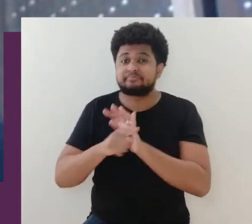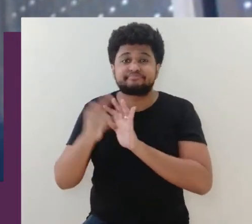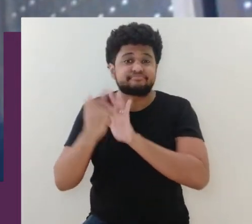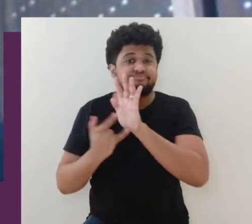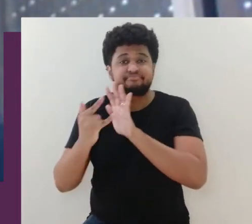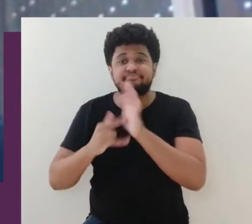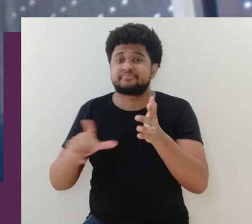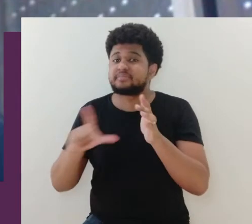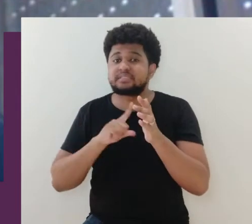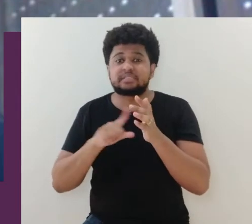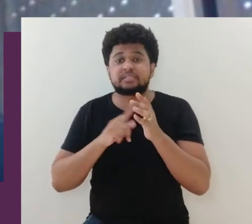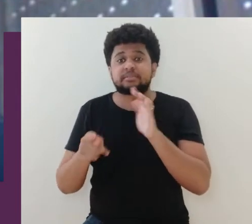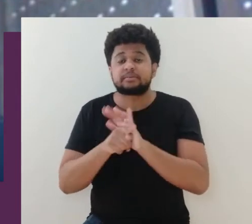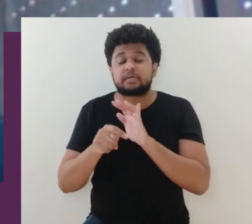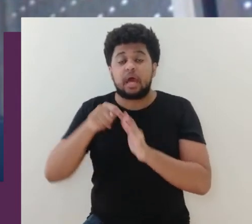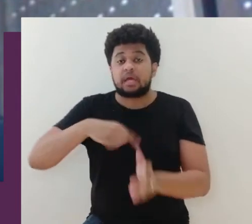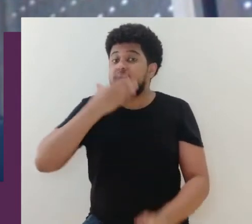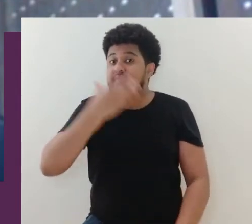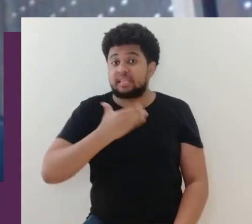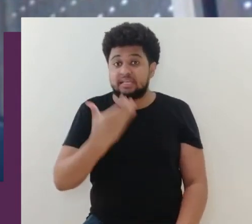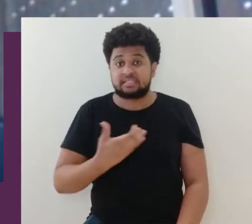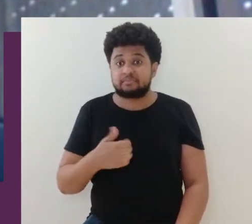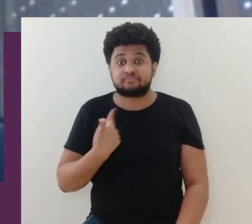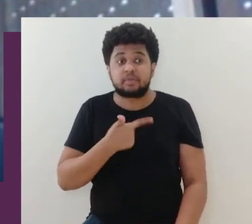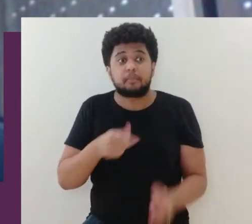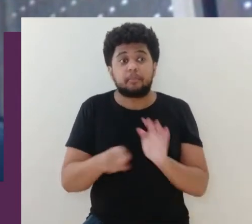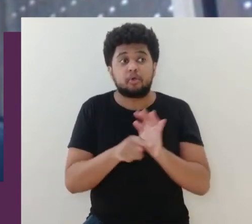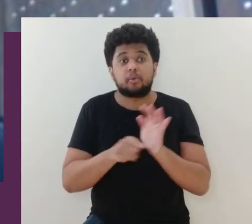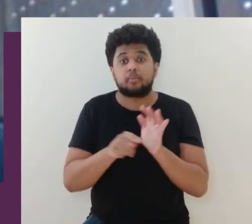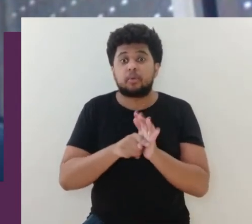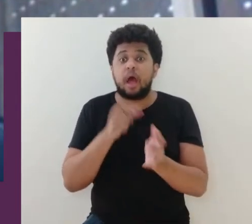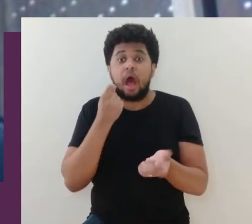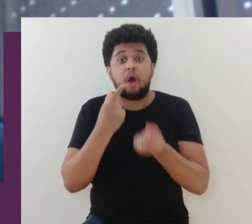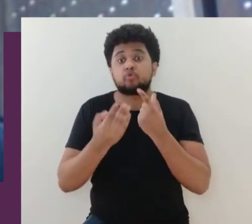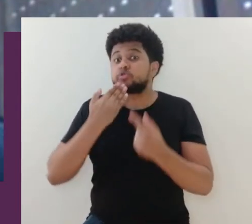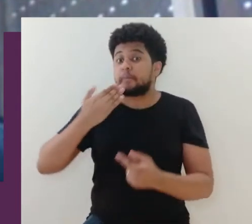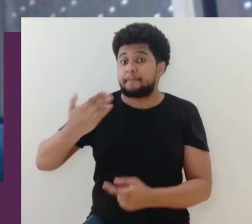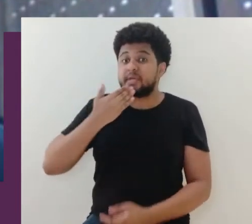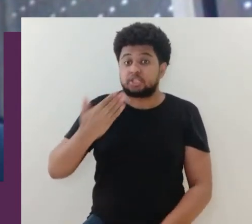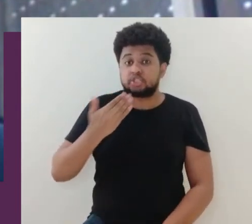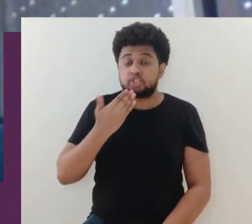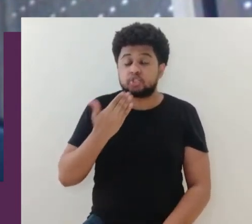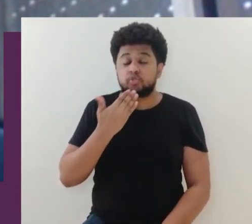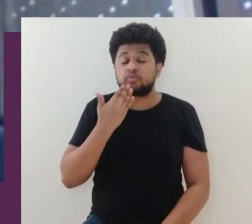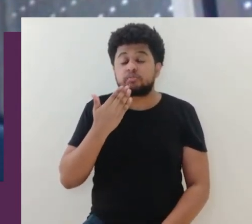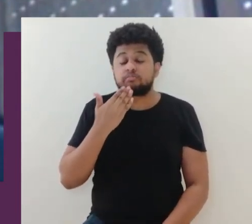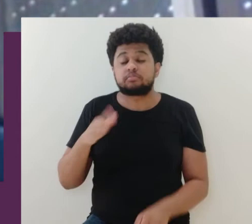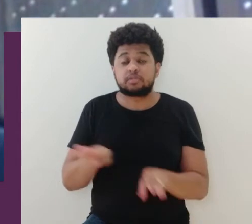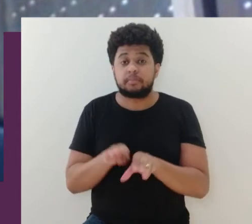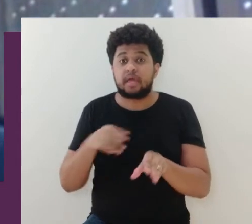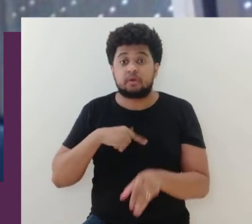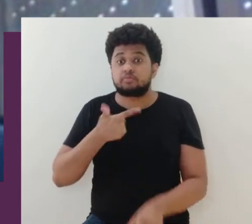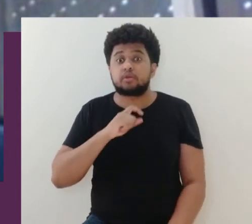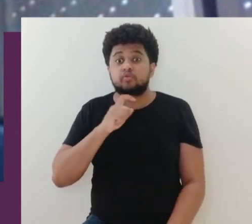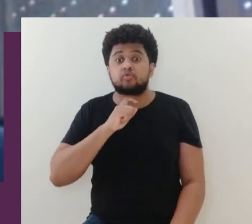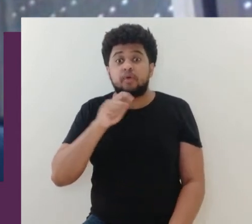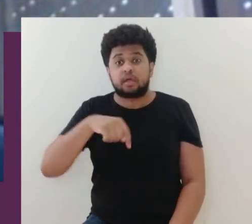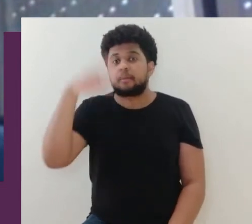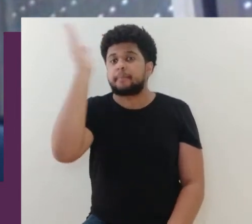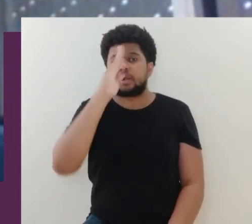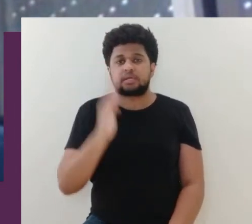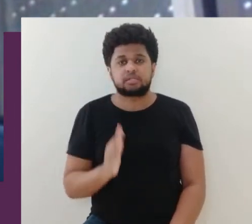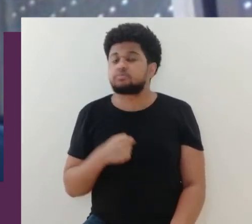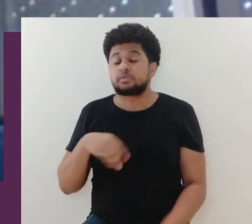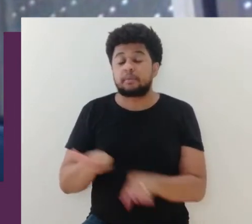agora em dezembro, a gente não vai ter só um pedido de uso emergencial, nós vamos ter já alguns pedidos. Inclusive, eu não tenho dúvidas que no Brasil,